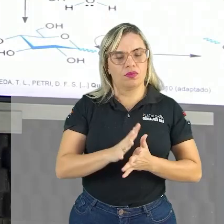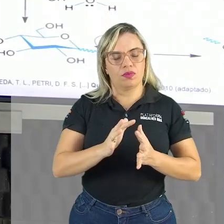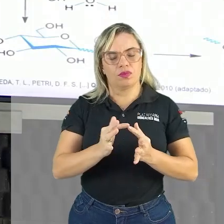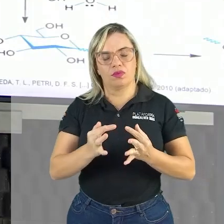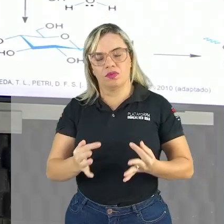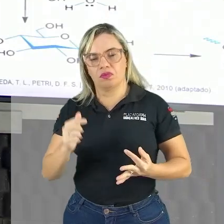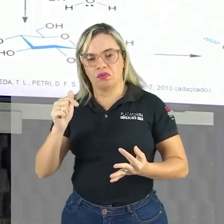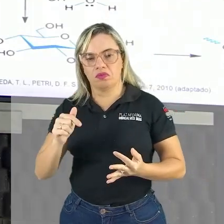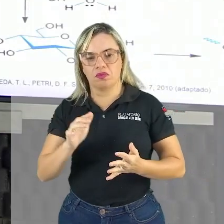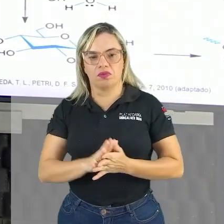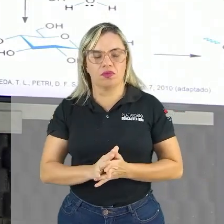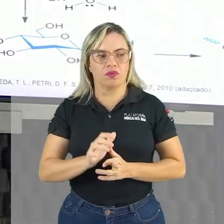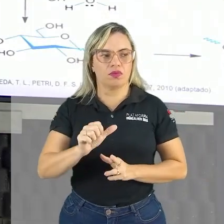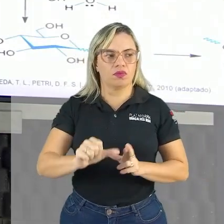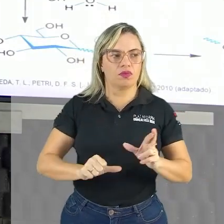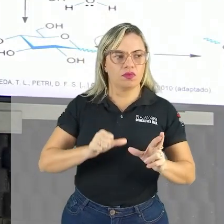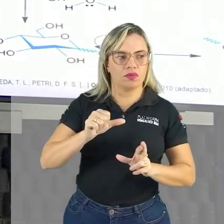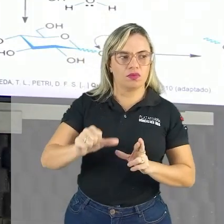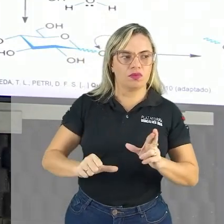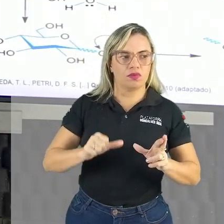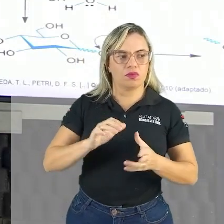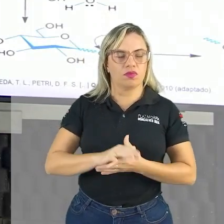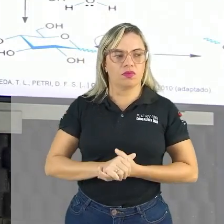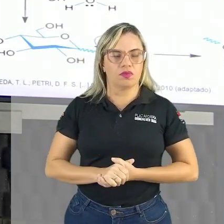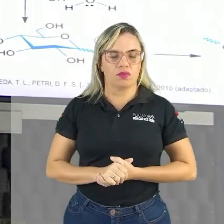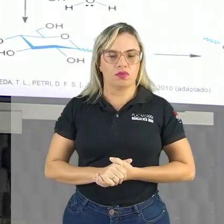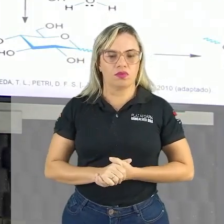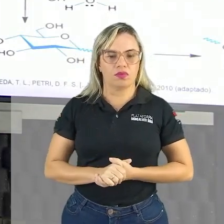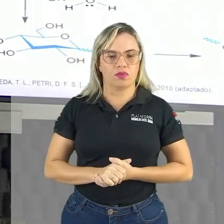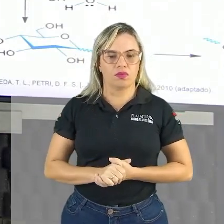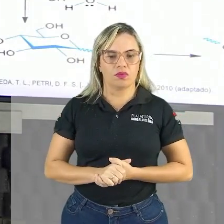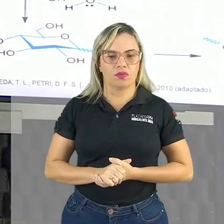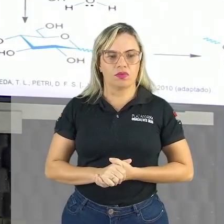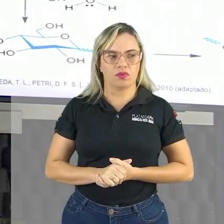simplesmente vai reagir com o oxigênio.